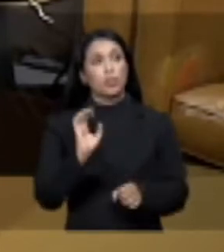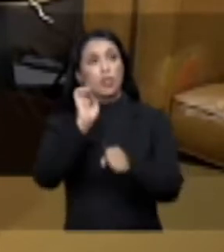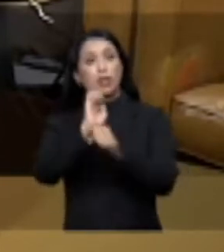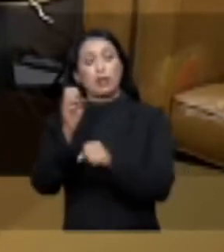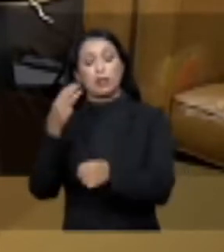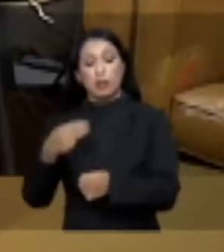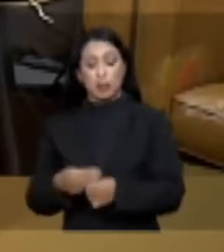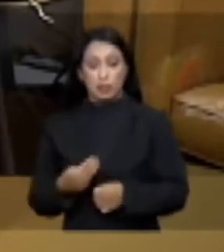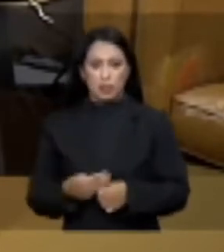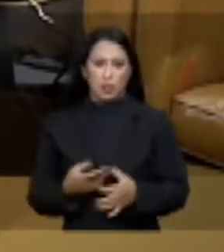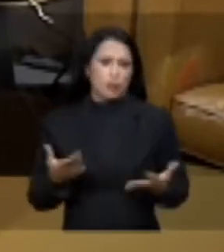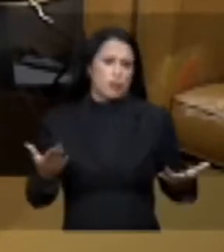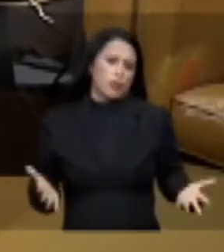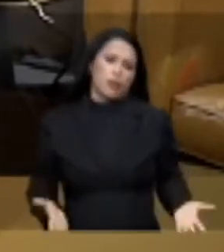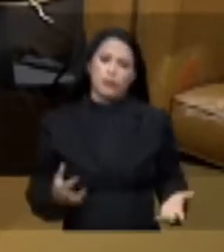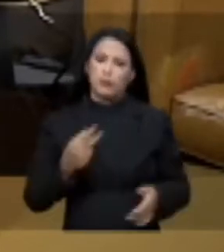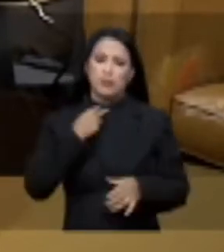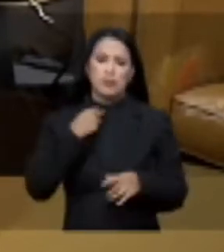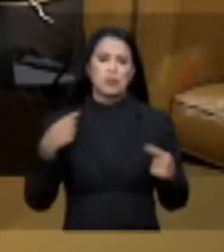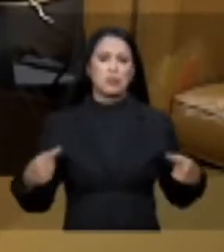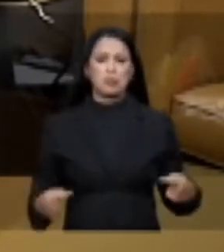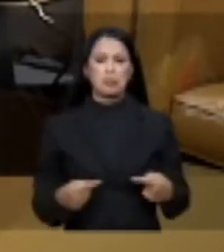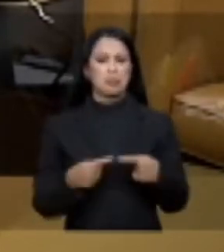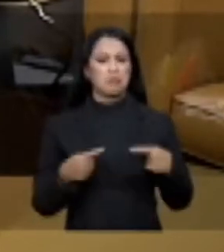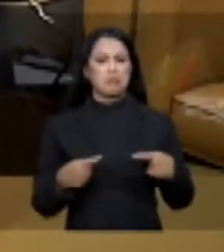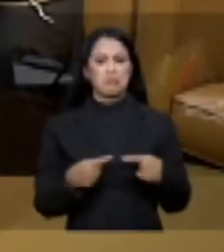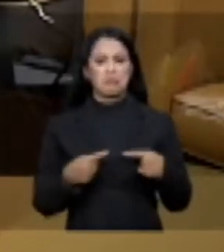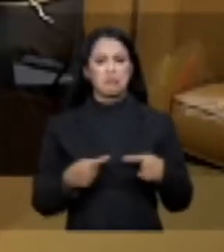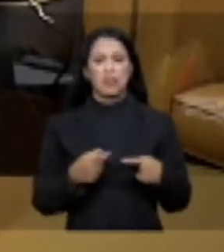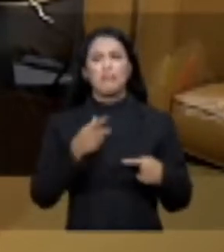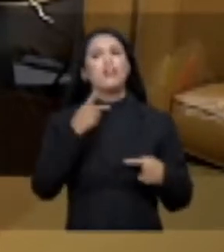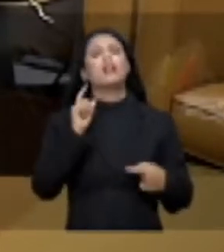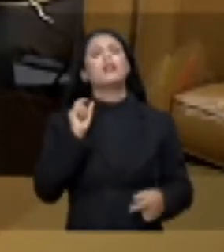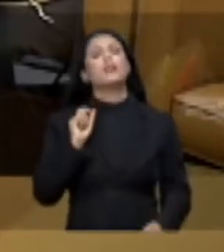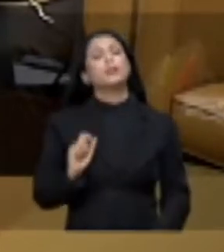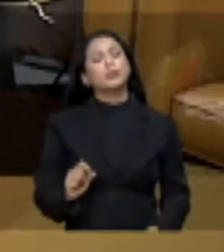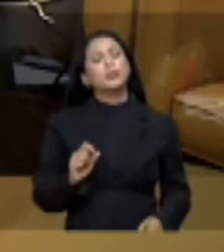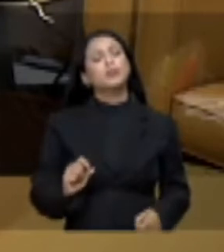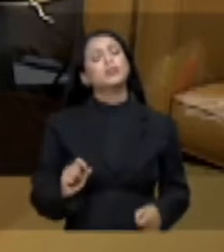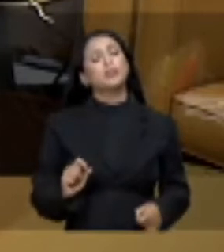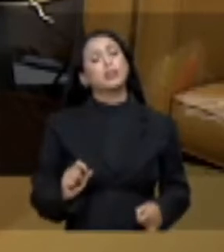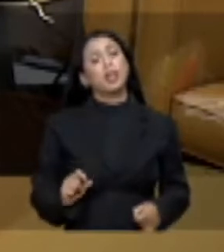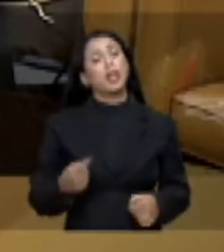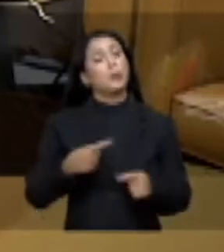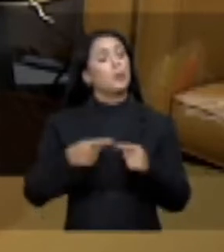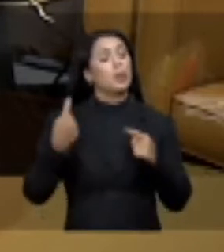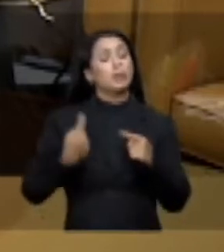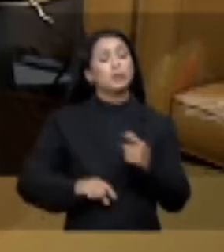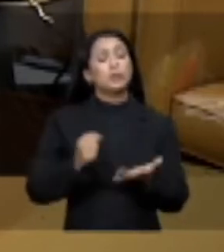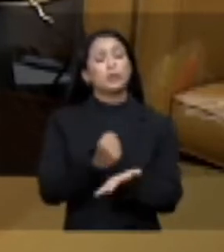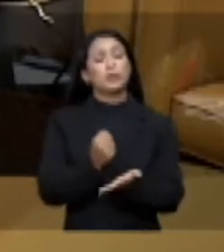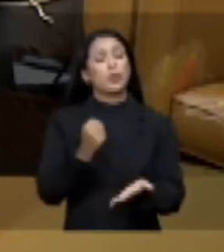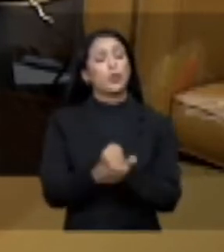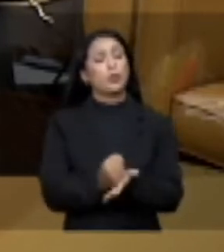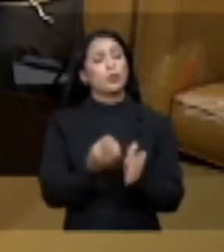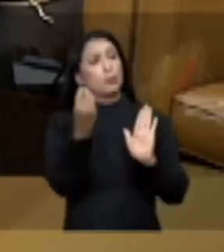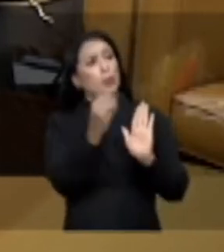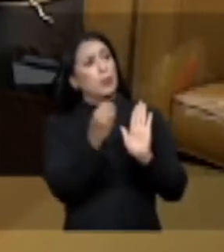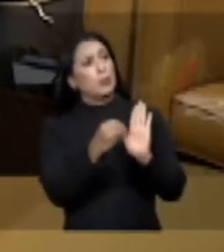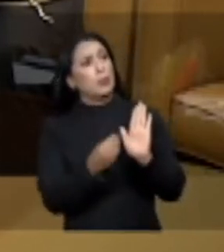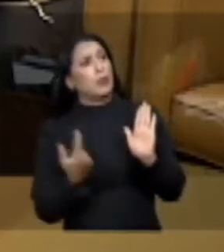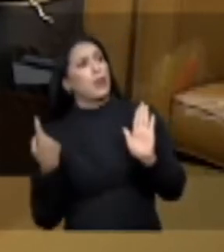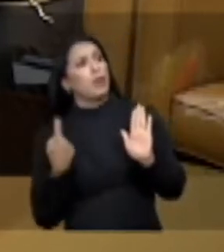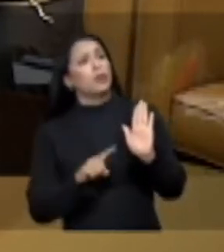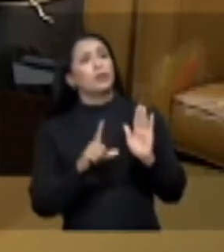federativos. Então, é totalmente descabida qualquer tipo de alegação no sentido de que a proibição de contratos de programa